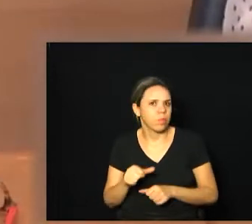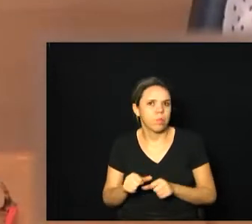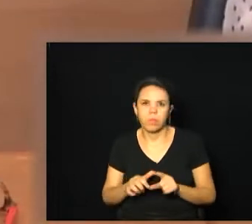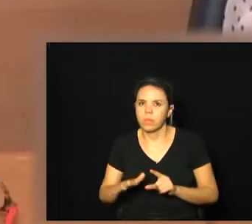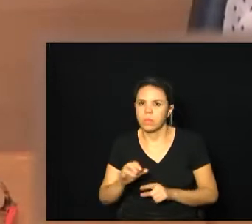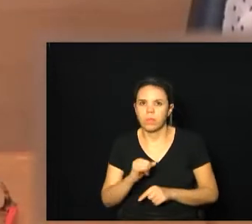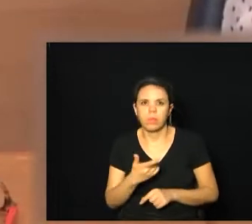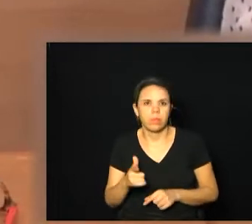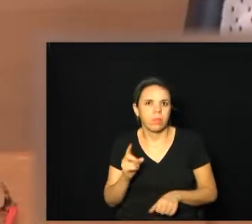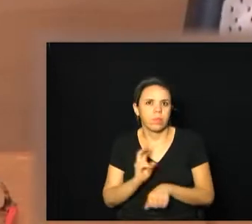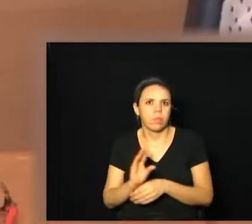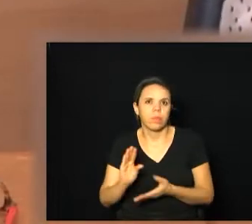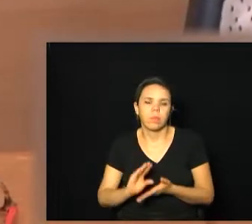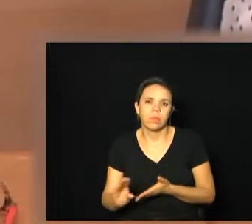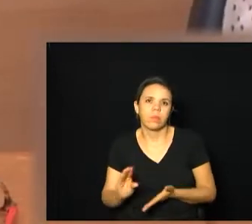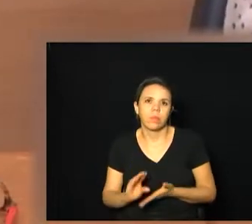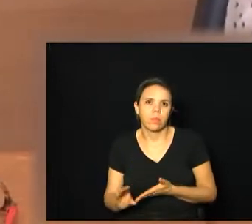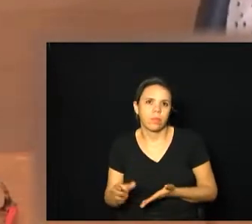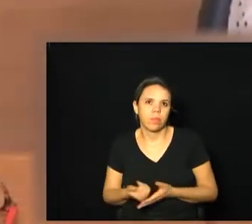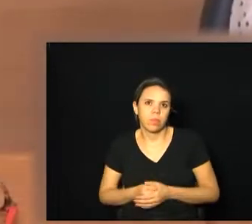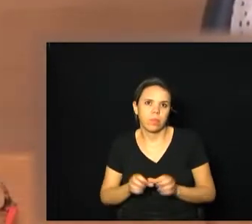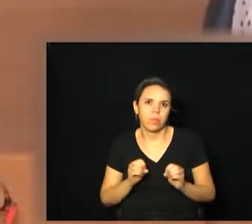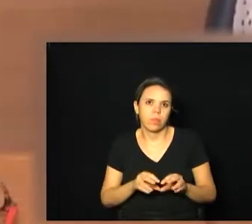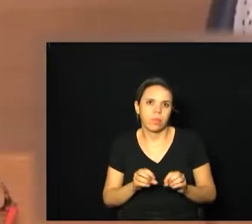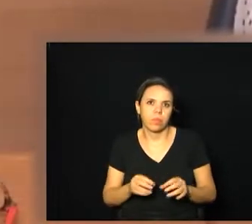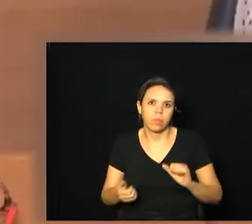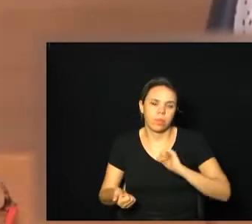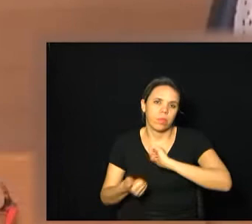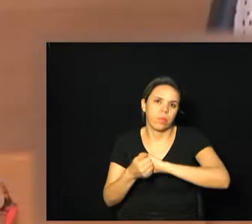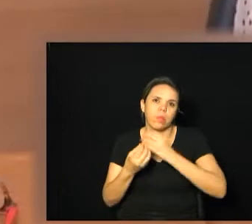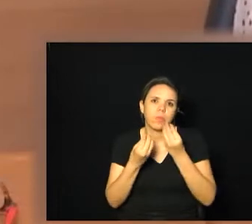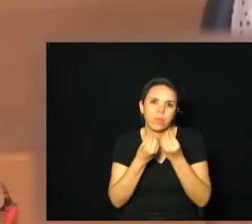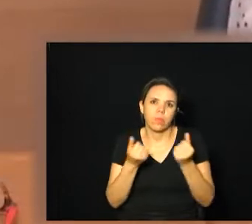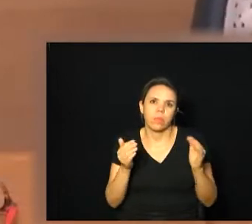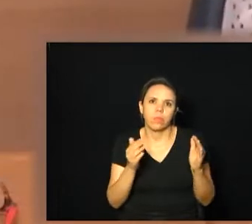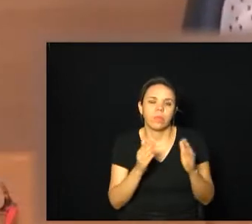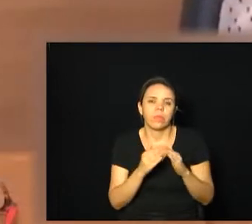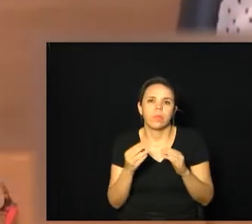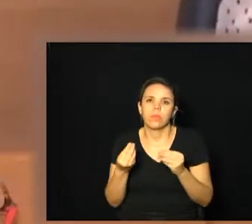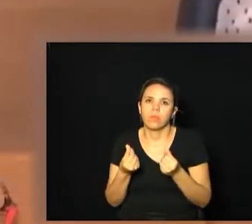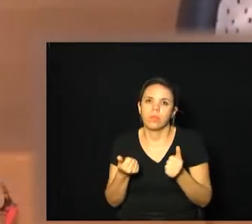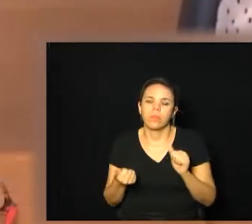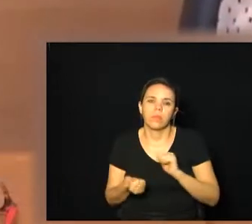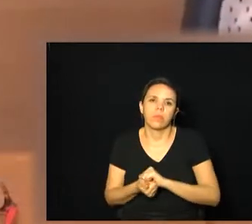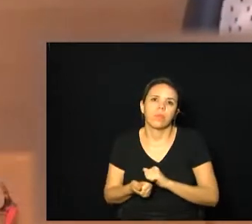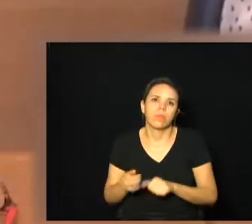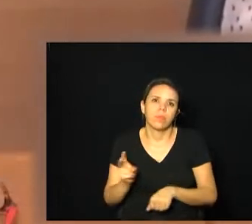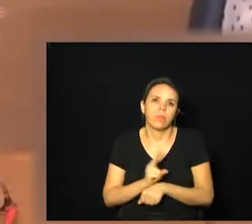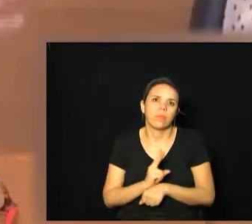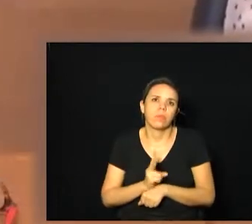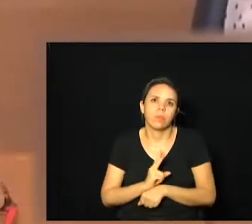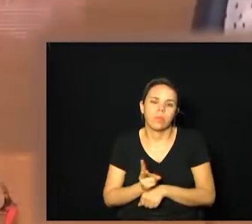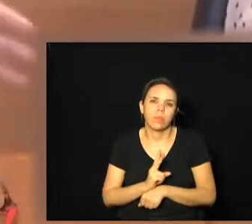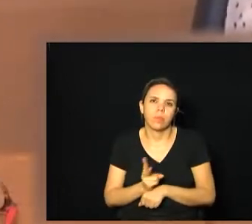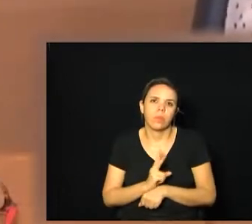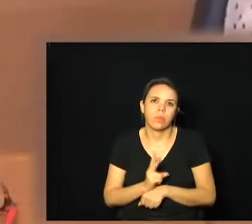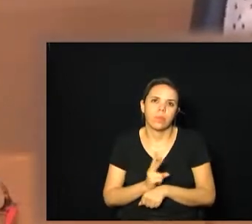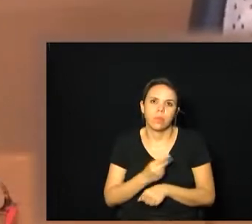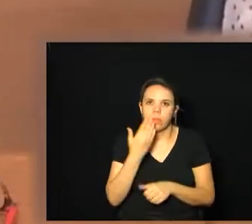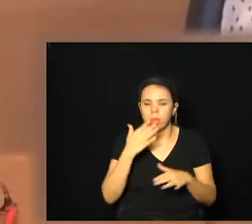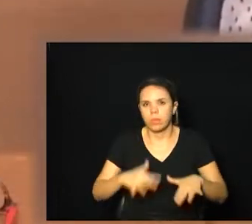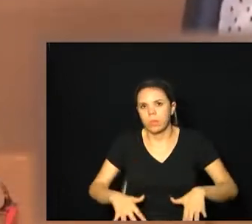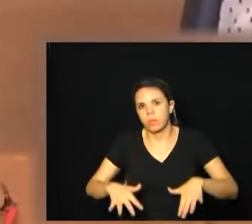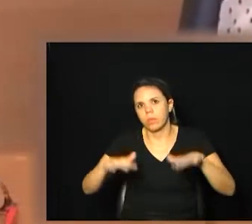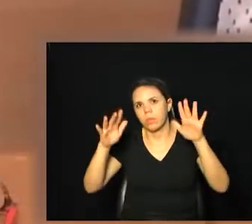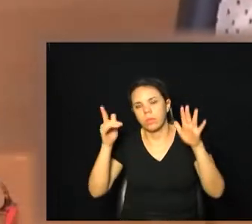sociedade se a gente não investir, né, em educação de qualidade, em habitação de qualidade, em segurança pública, desde pequenininho,